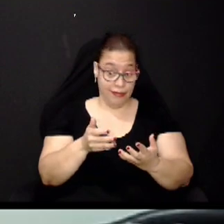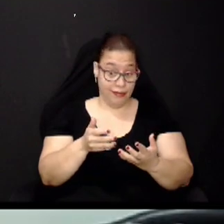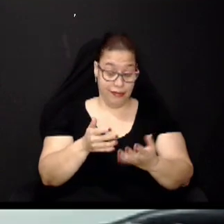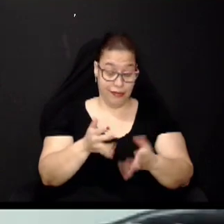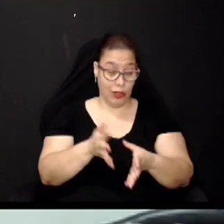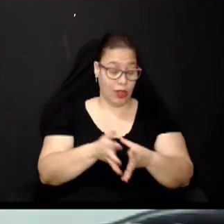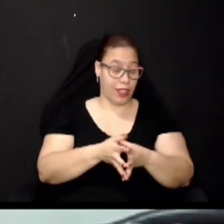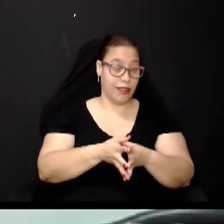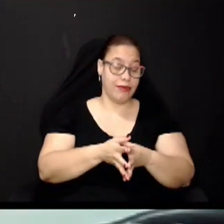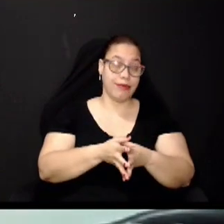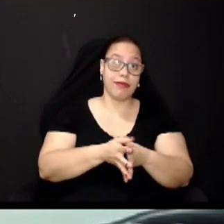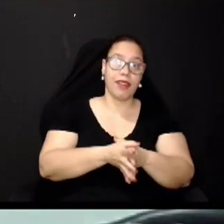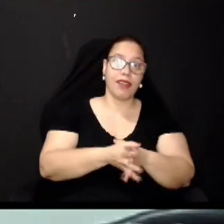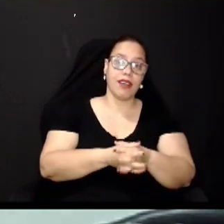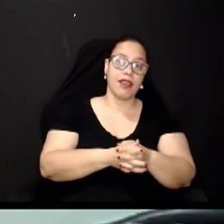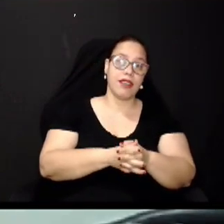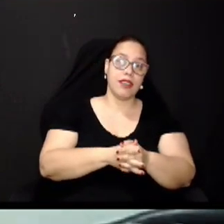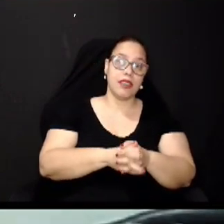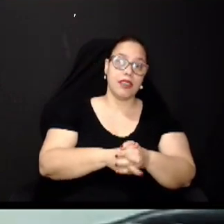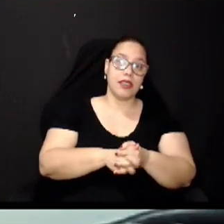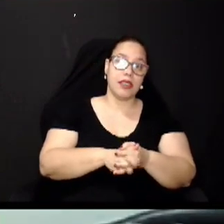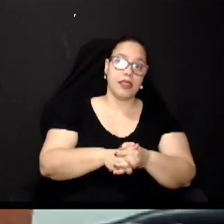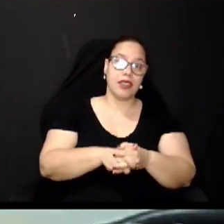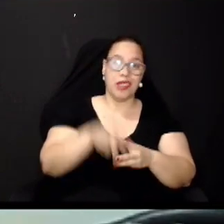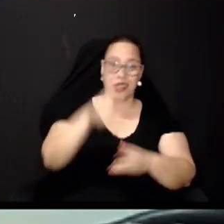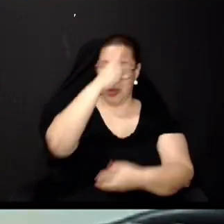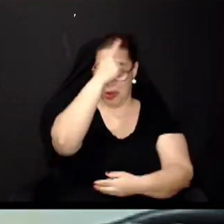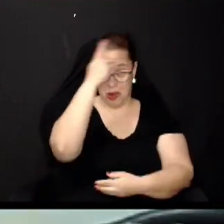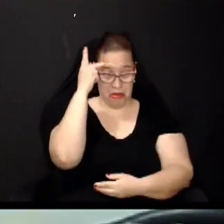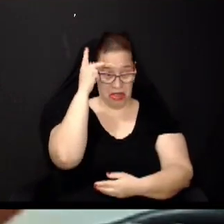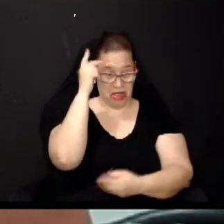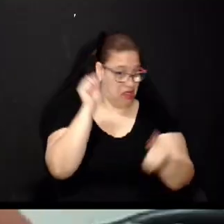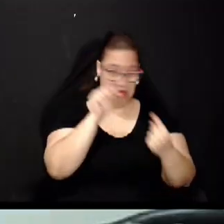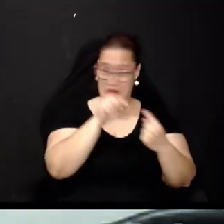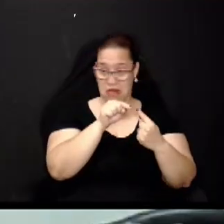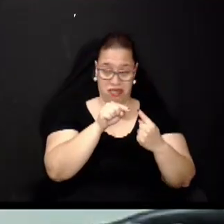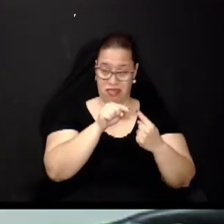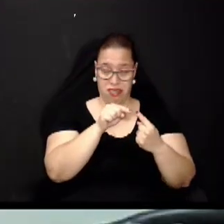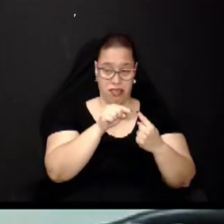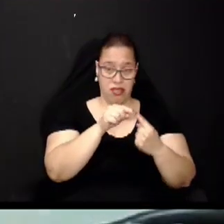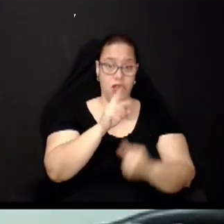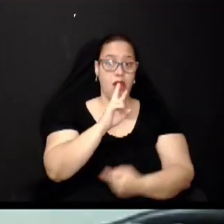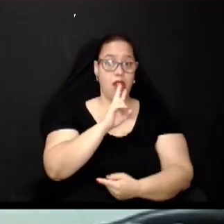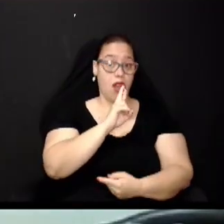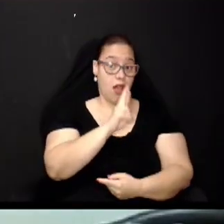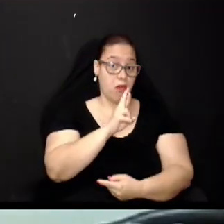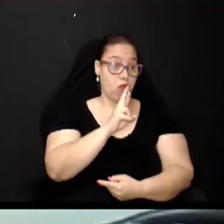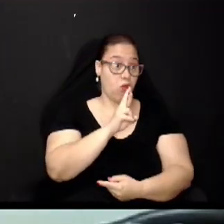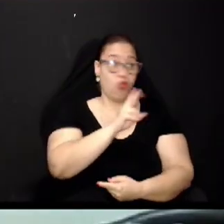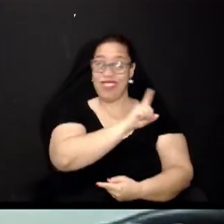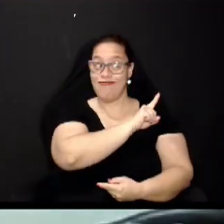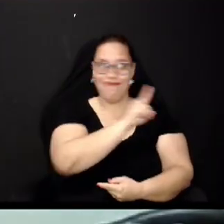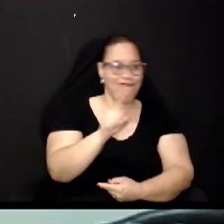essa questão, né, de quando a pessoa é contrariada, de quando ela, né, recebe um não, é a